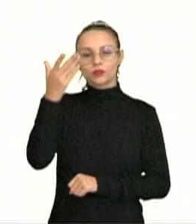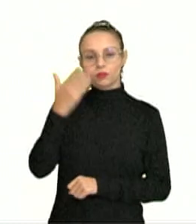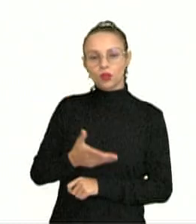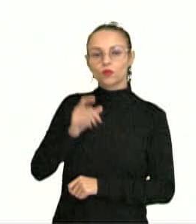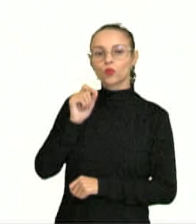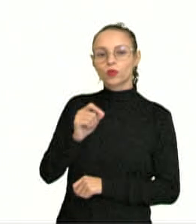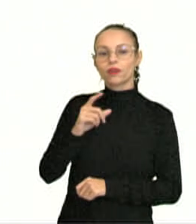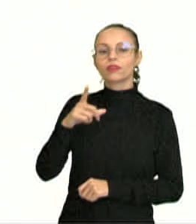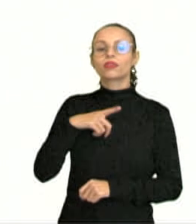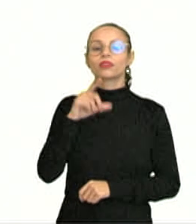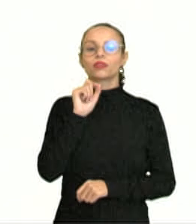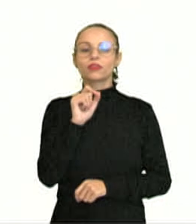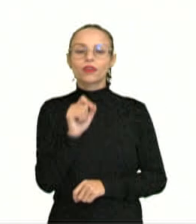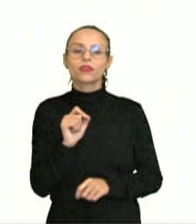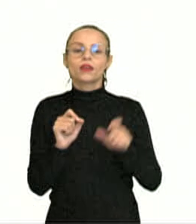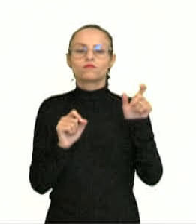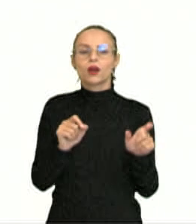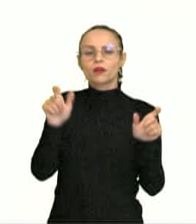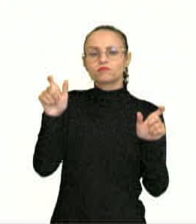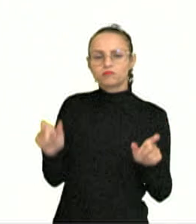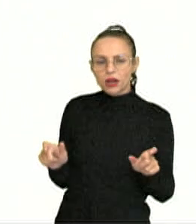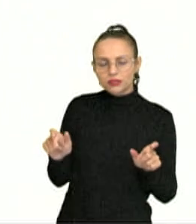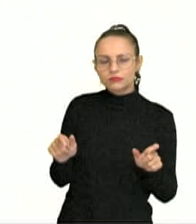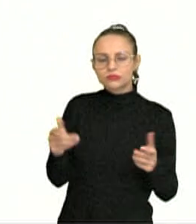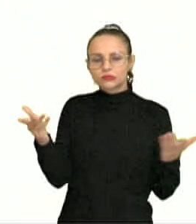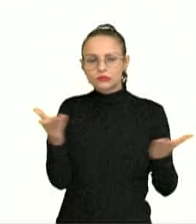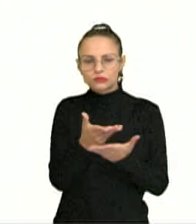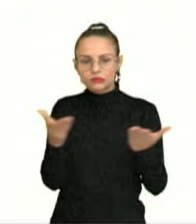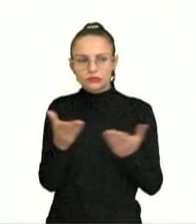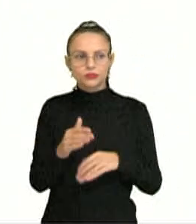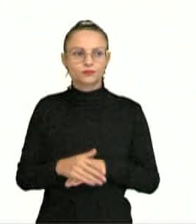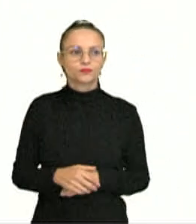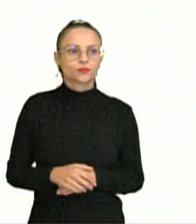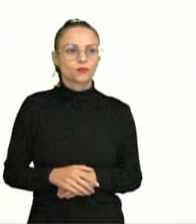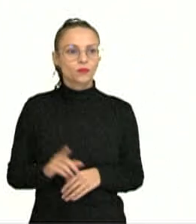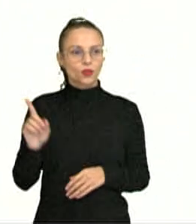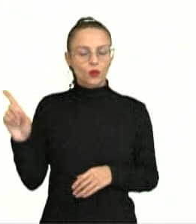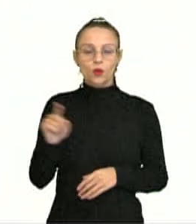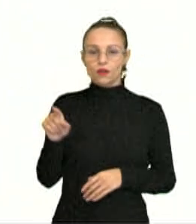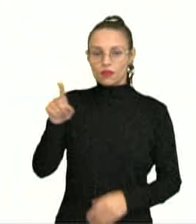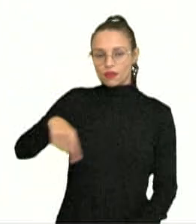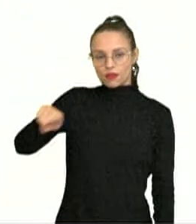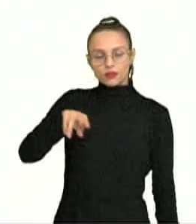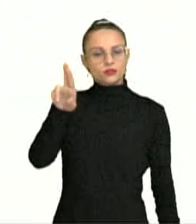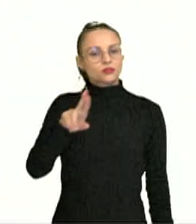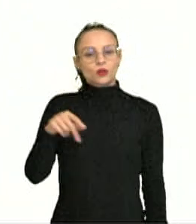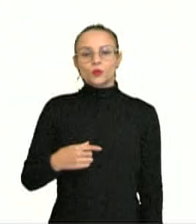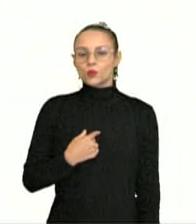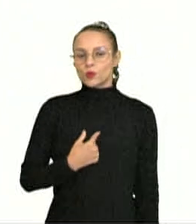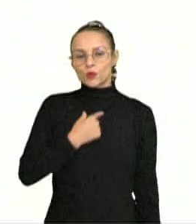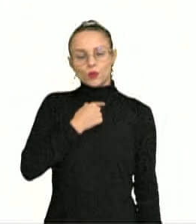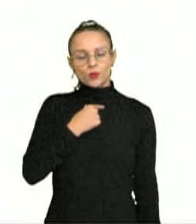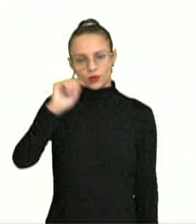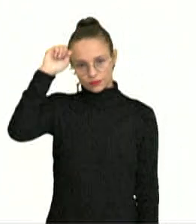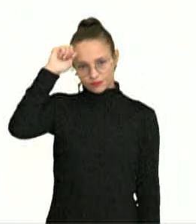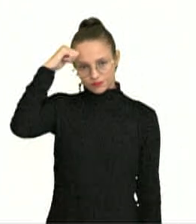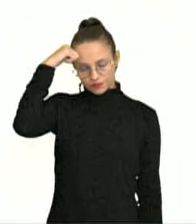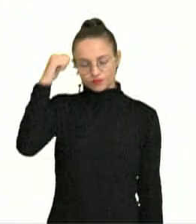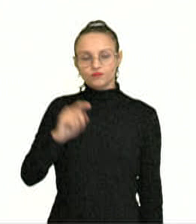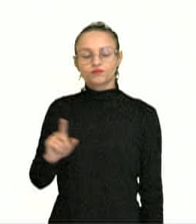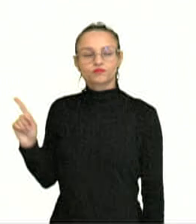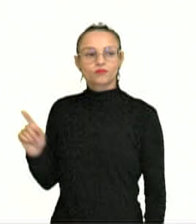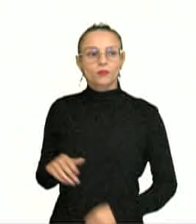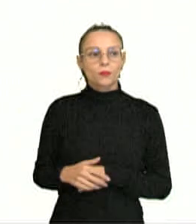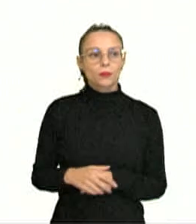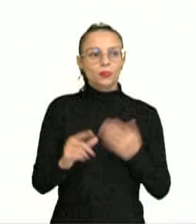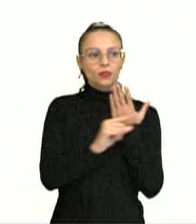o interlocutor de um texto. Eles não usam black tie. Então, em 1958, Gianfrancesco